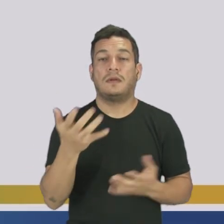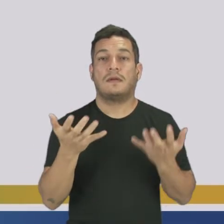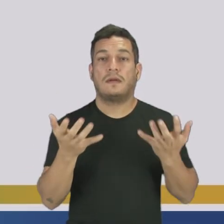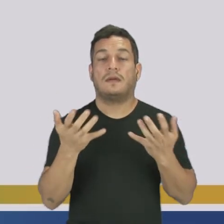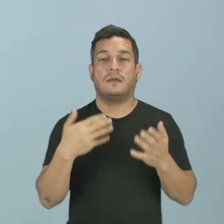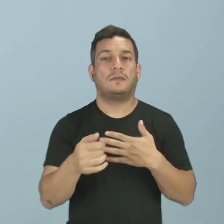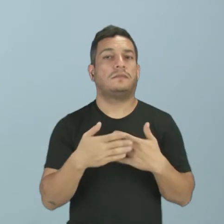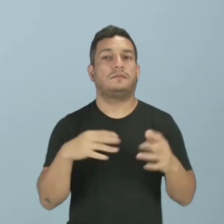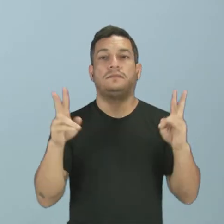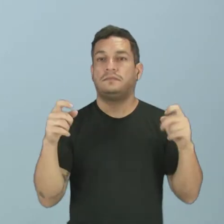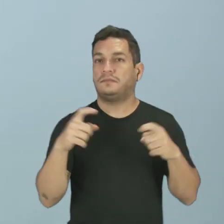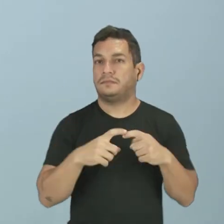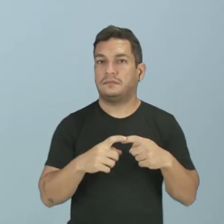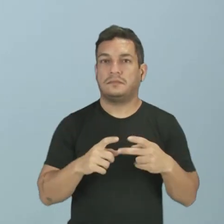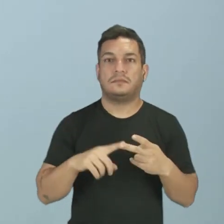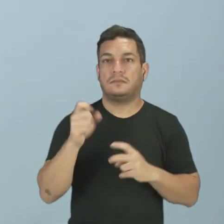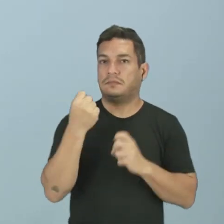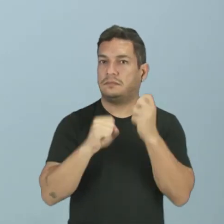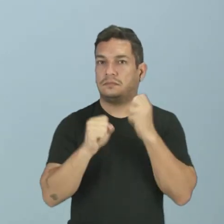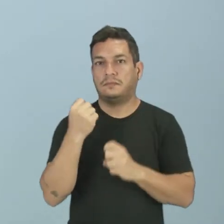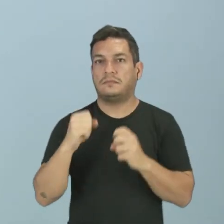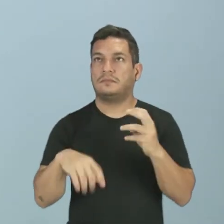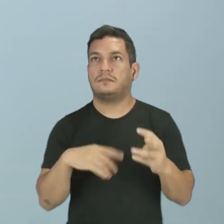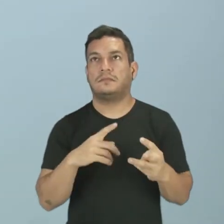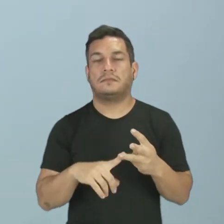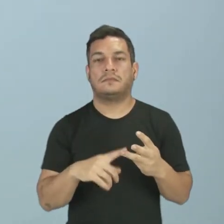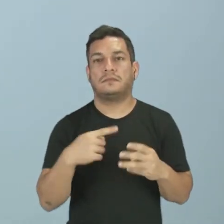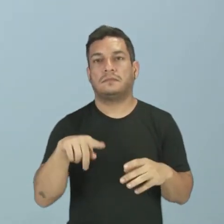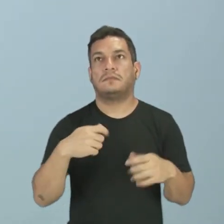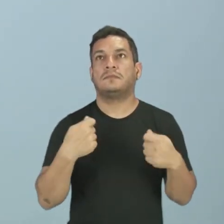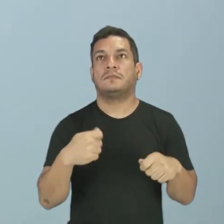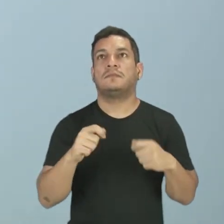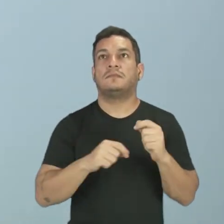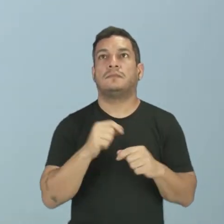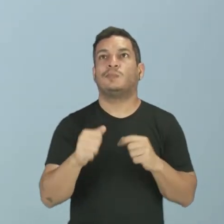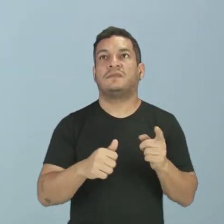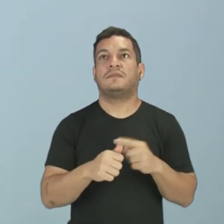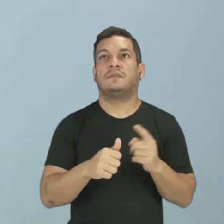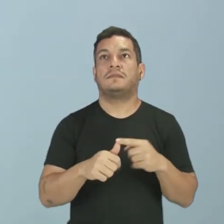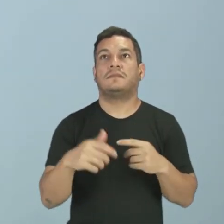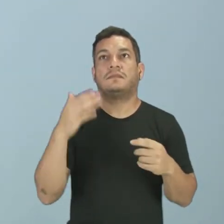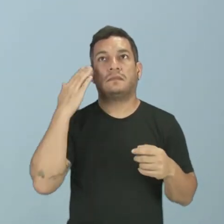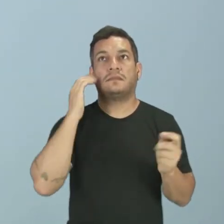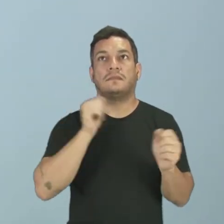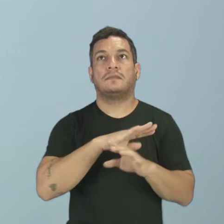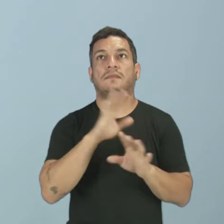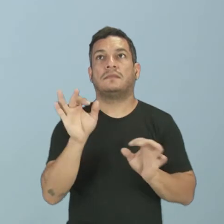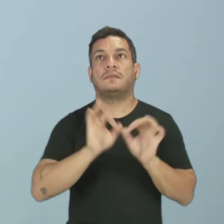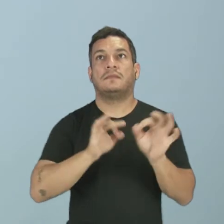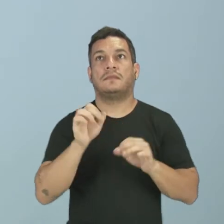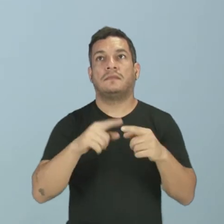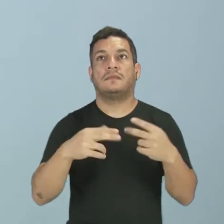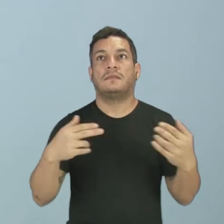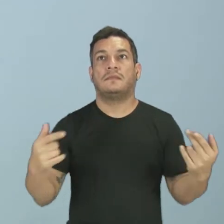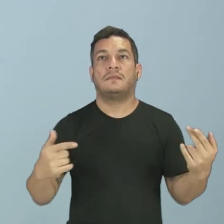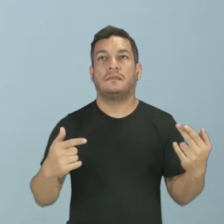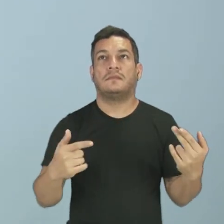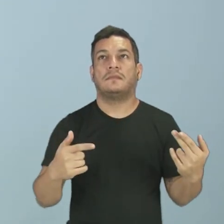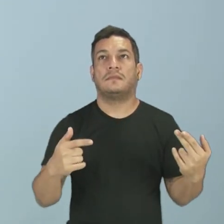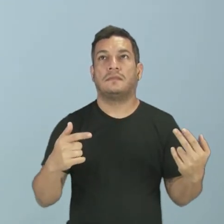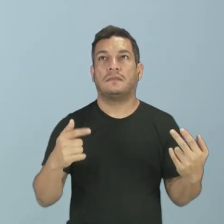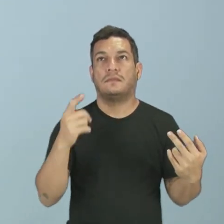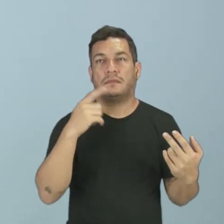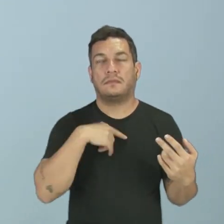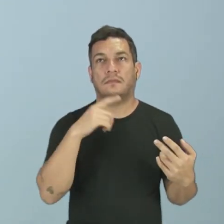qualquer área, seja na medicina, na indústria, você precisa primeiro entender a estrutura dos materiais, a compreensão, para a